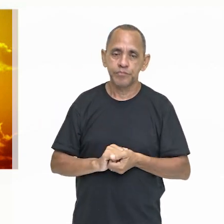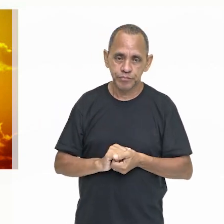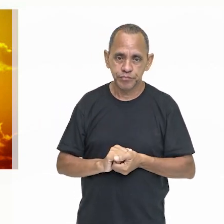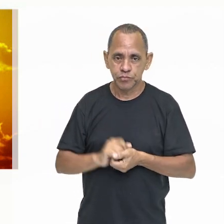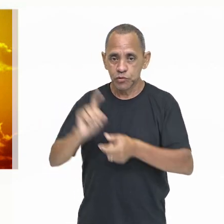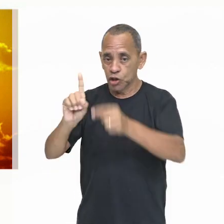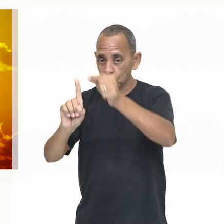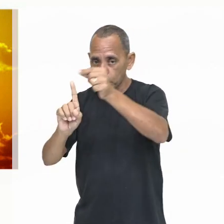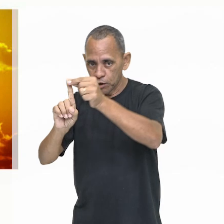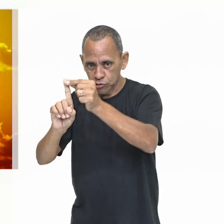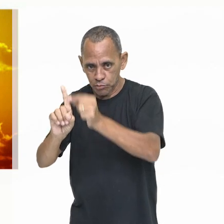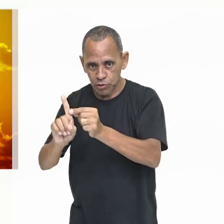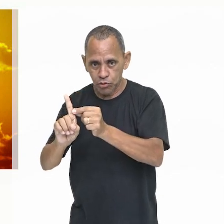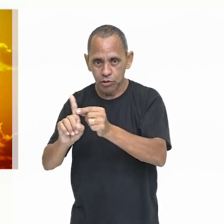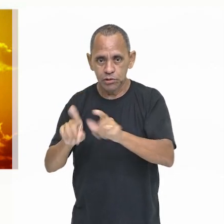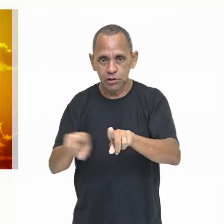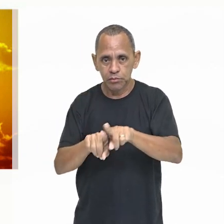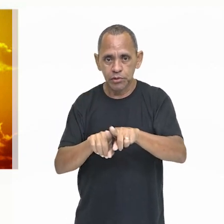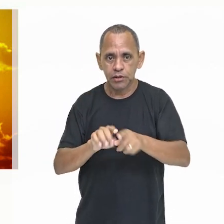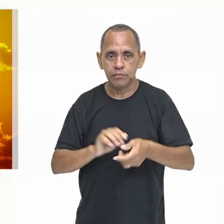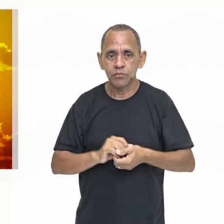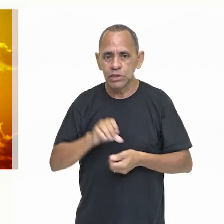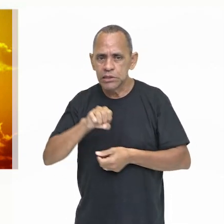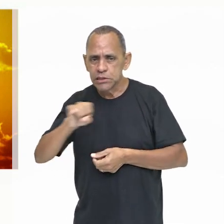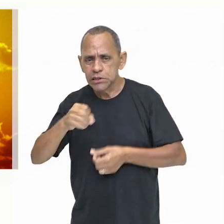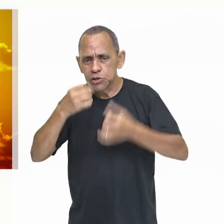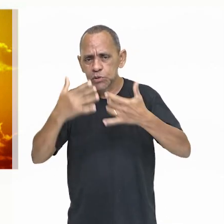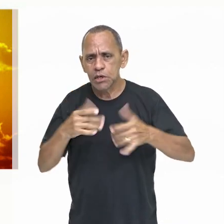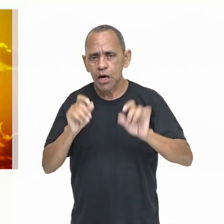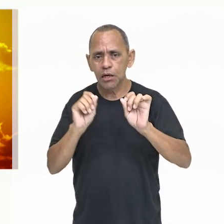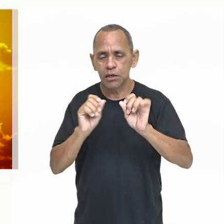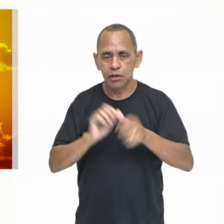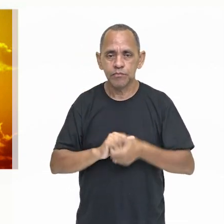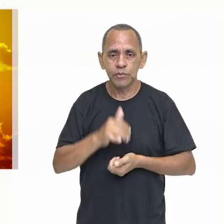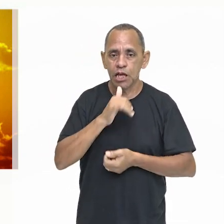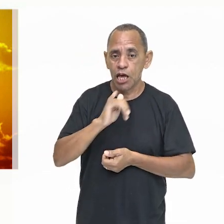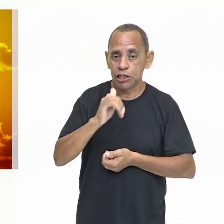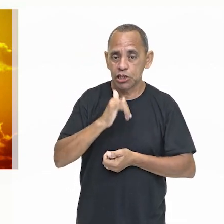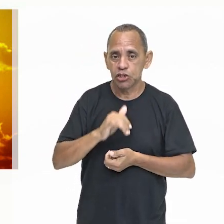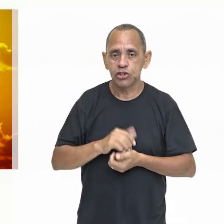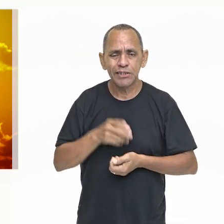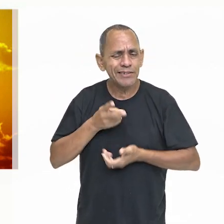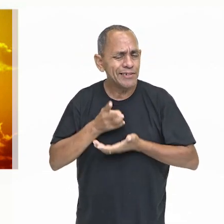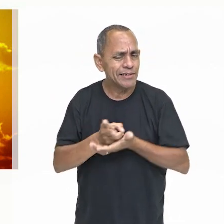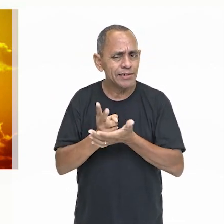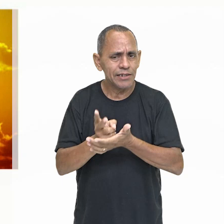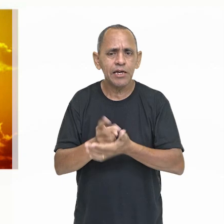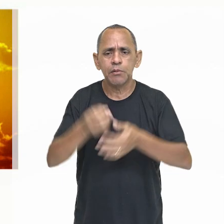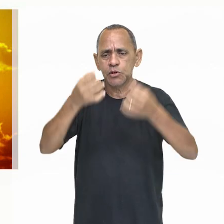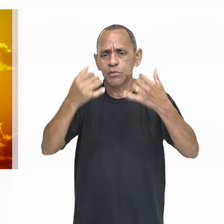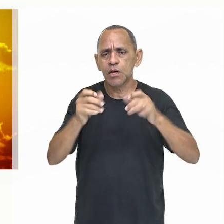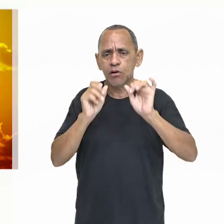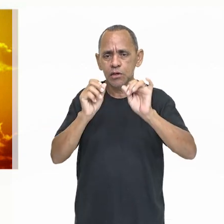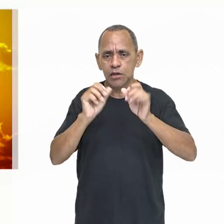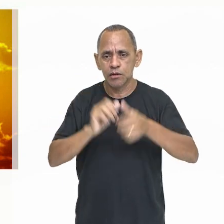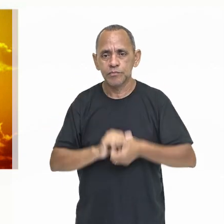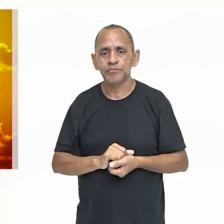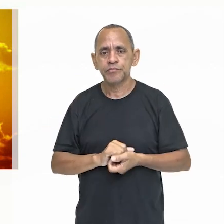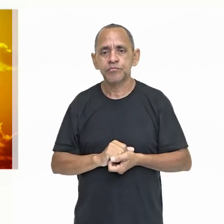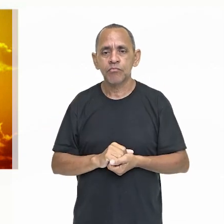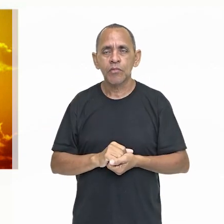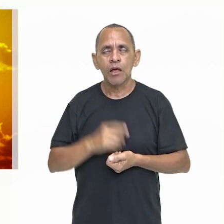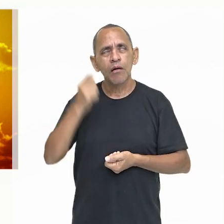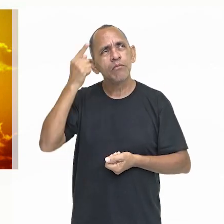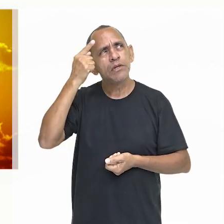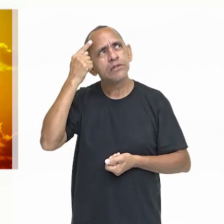para outro. Quando se fala em energia, toda vez que eu falar em energia, você tem que sempre